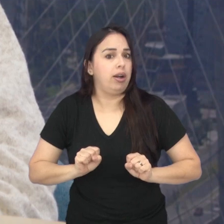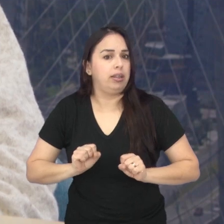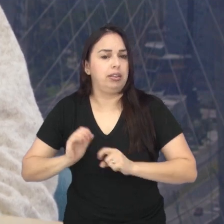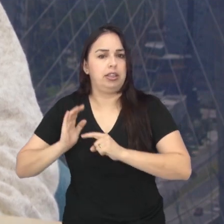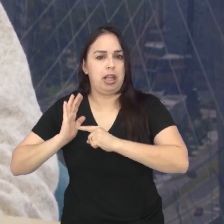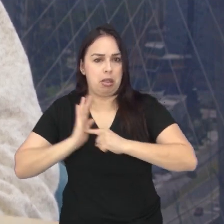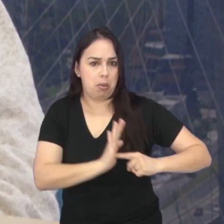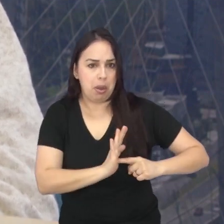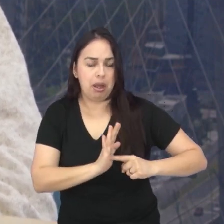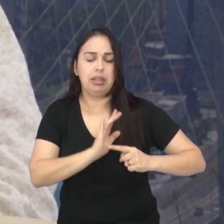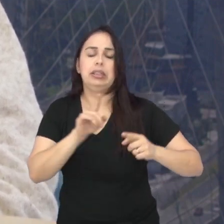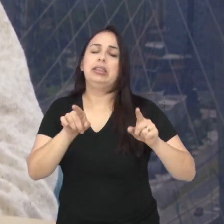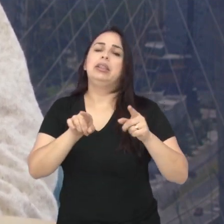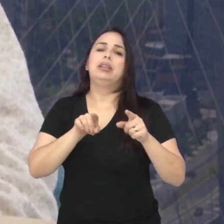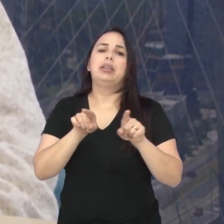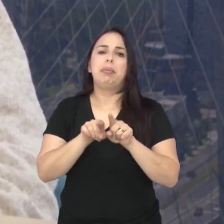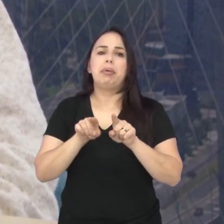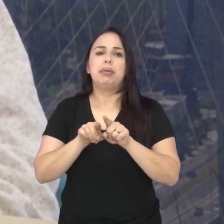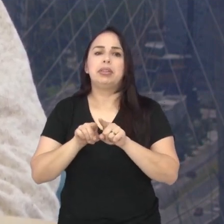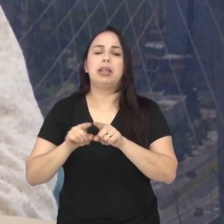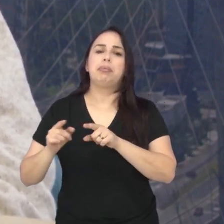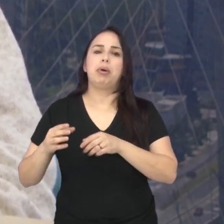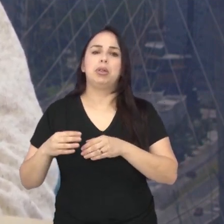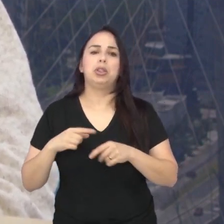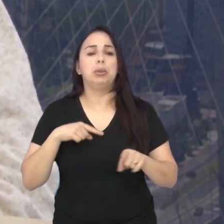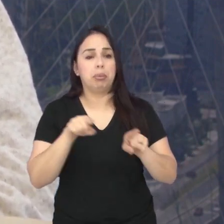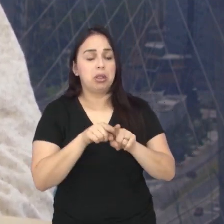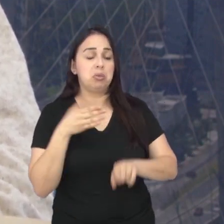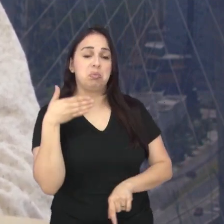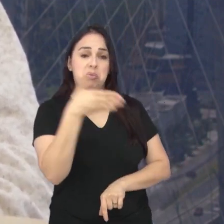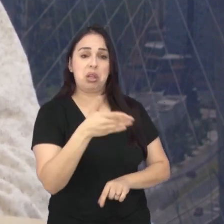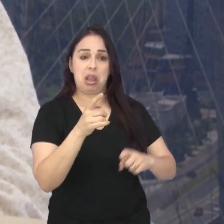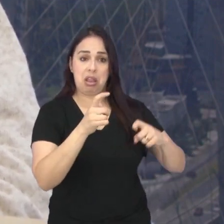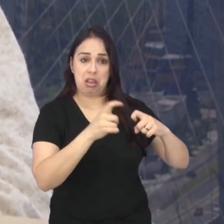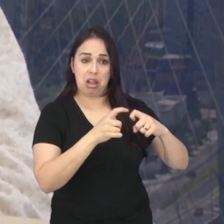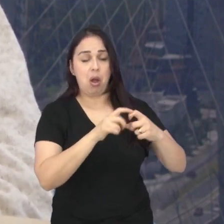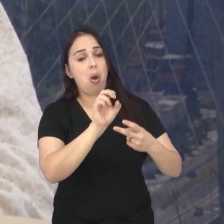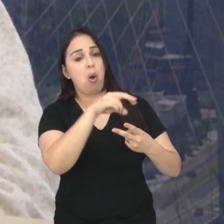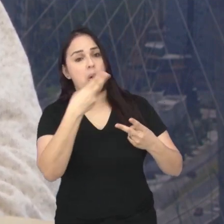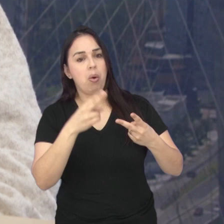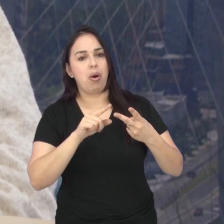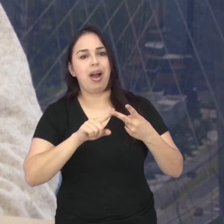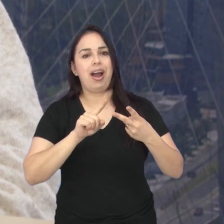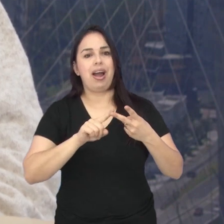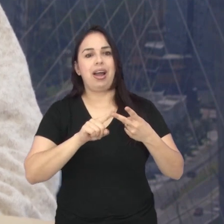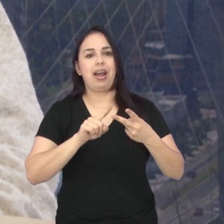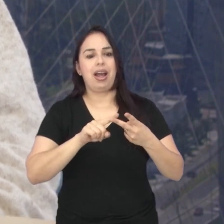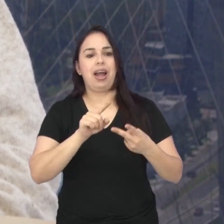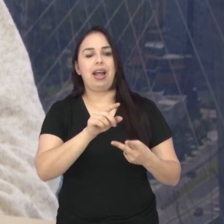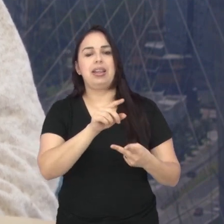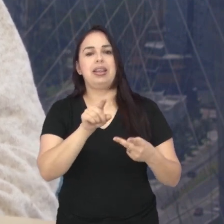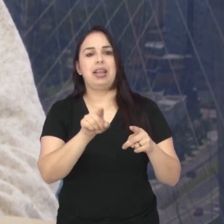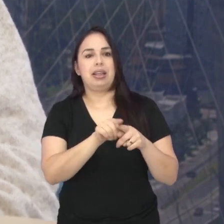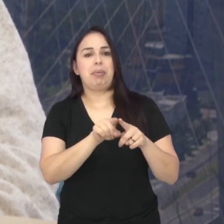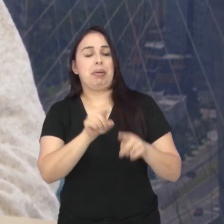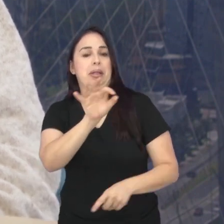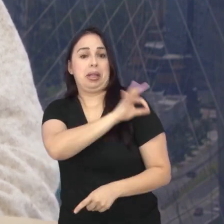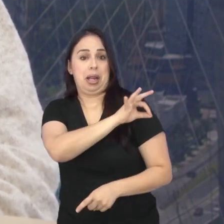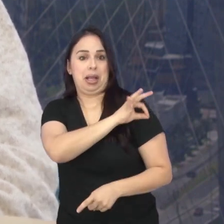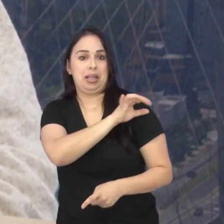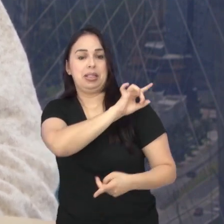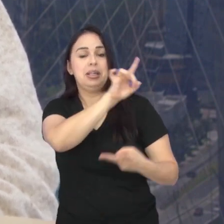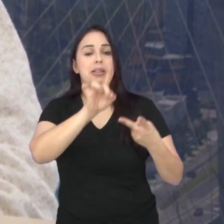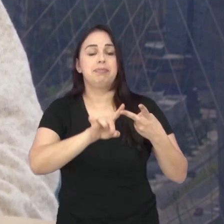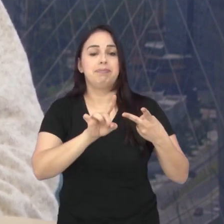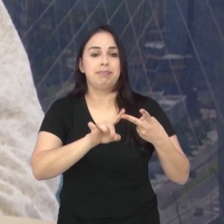fazer uma denúncia, encaminhar tanto para a delegacia ou também para assistência social, por exemplo, municipal. Então, basta a situação